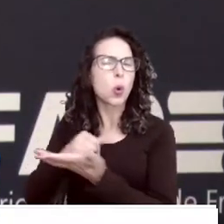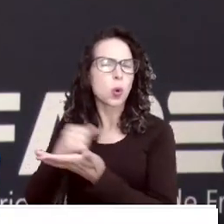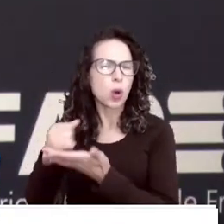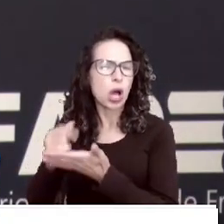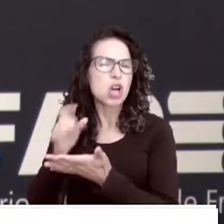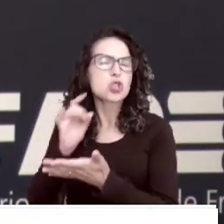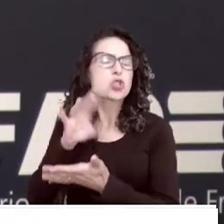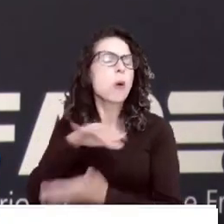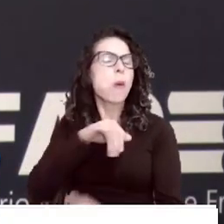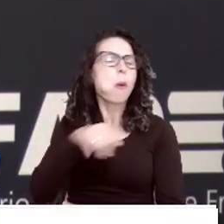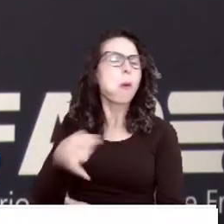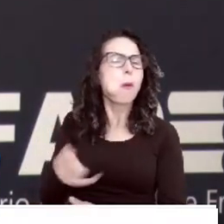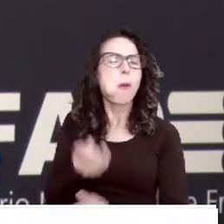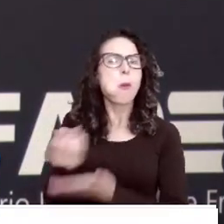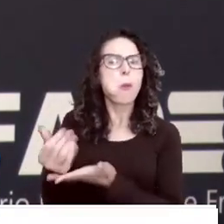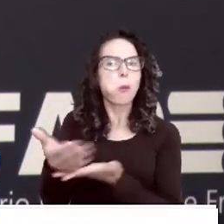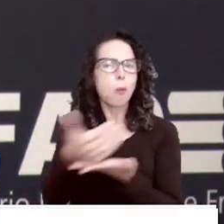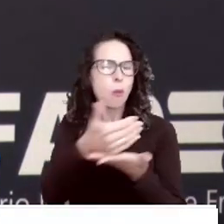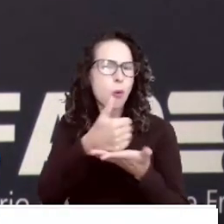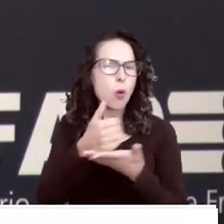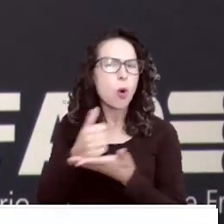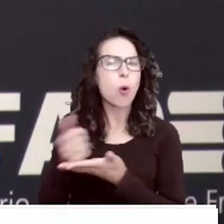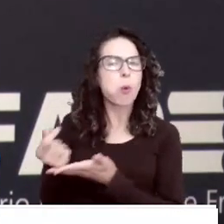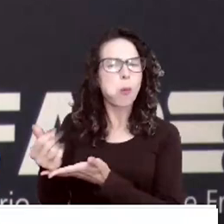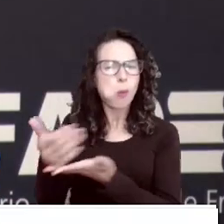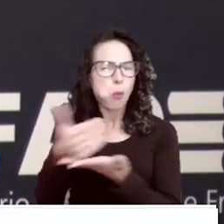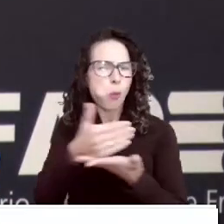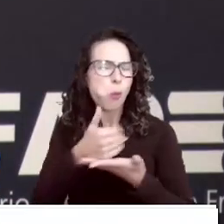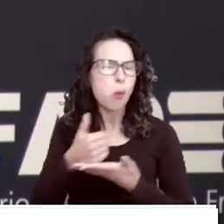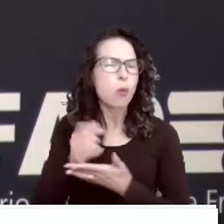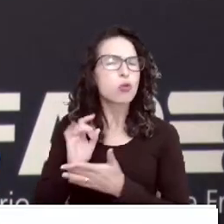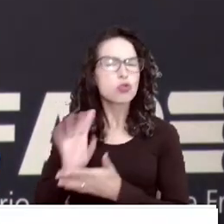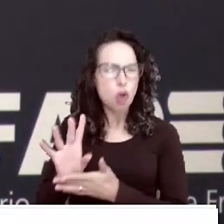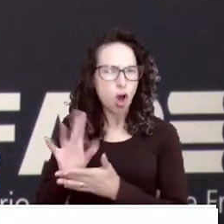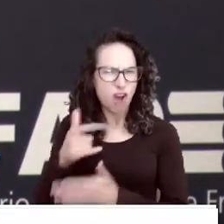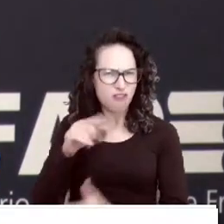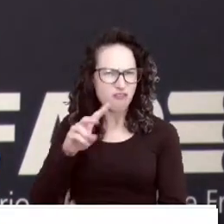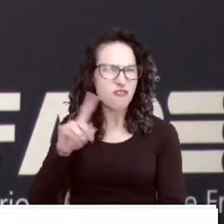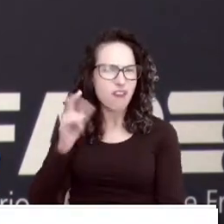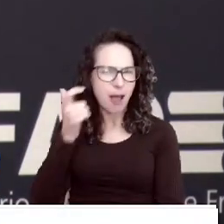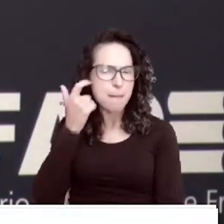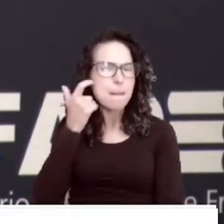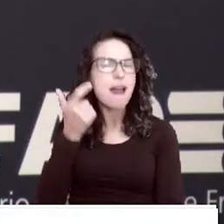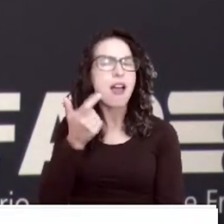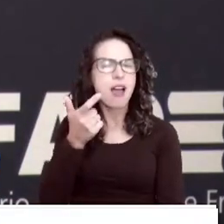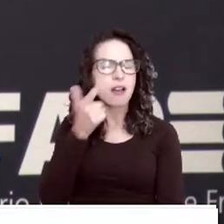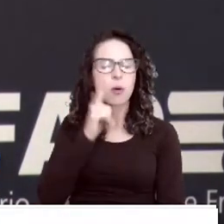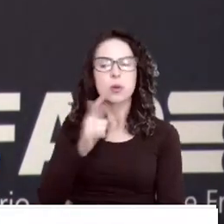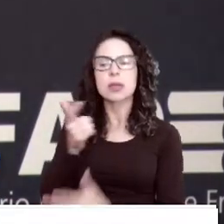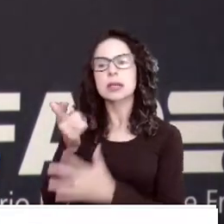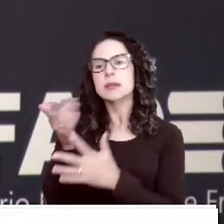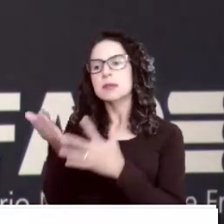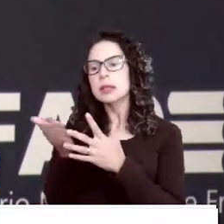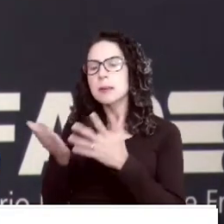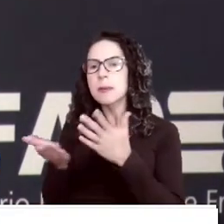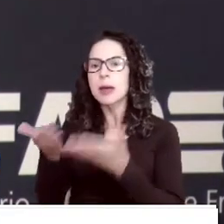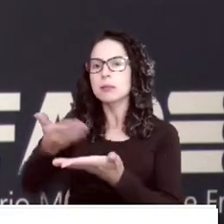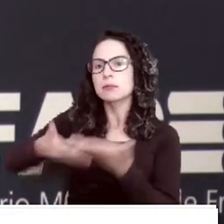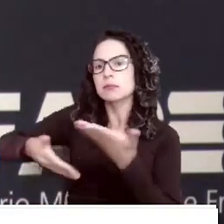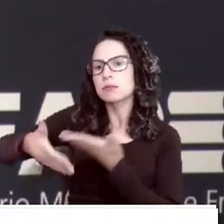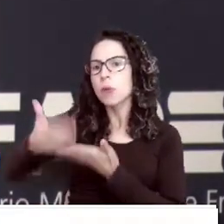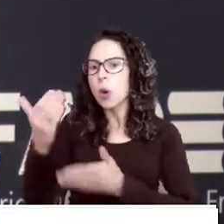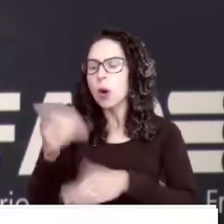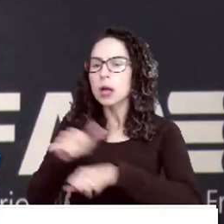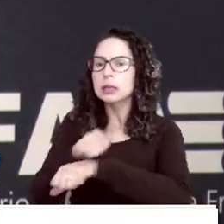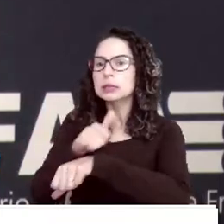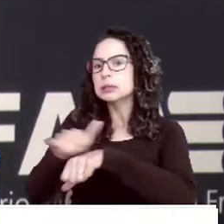obter lucro, lucro e mais lucro, vai pensar em financiamento cruzado, vai pensar